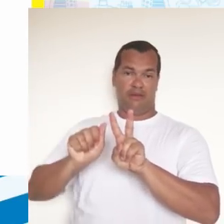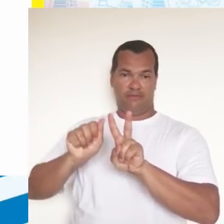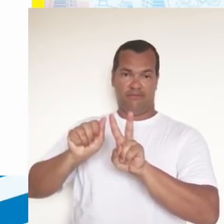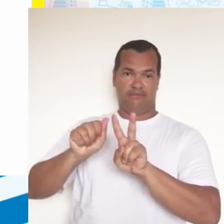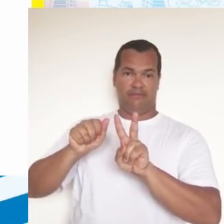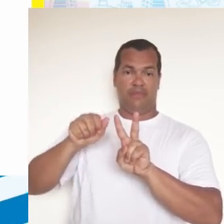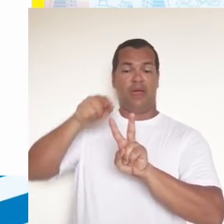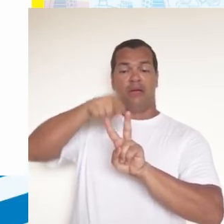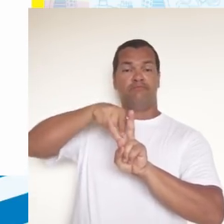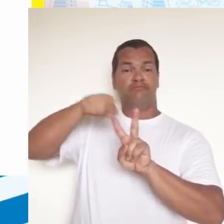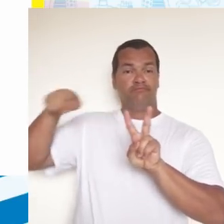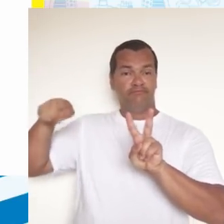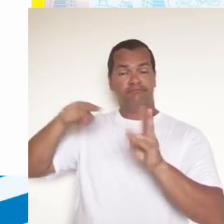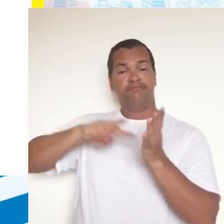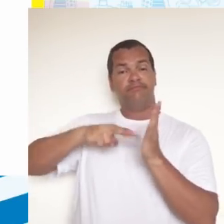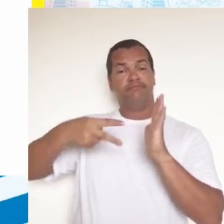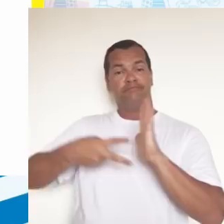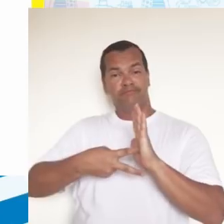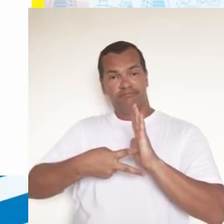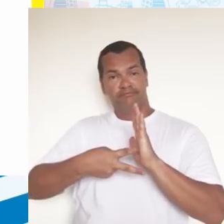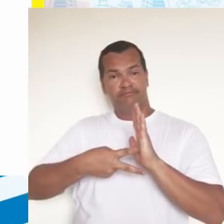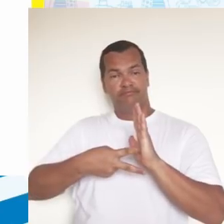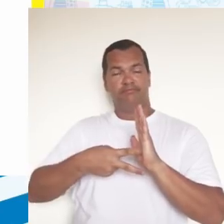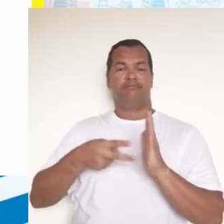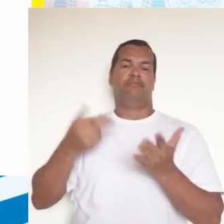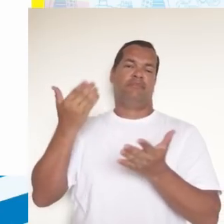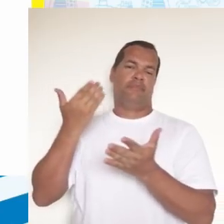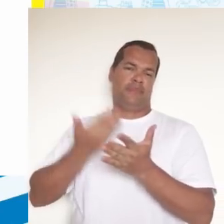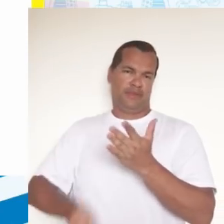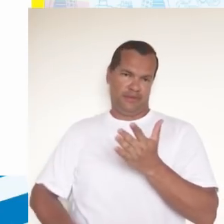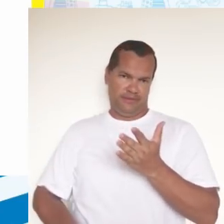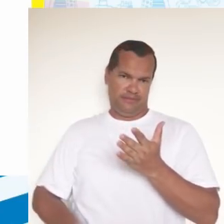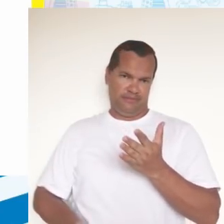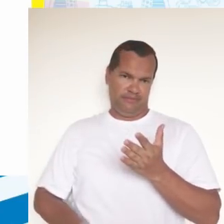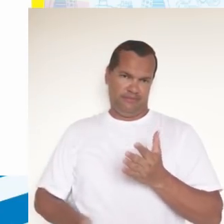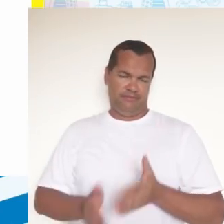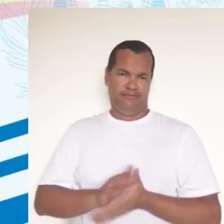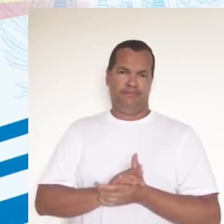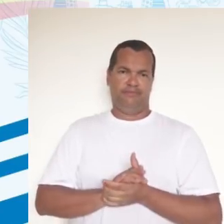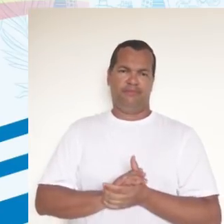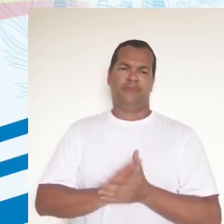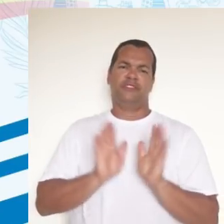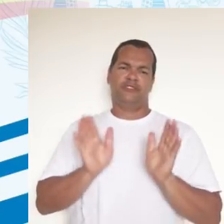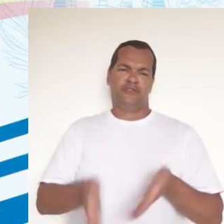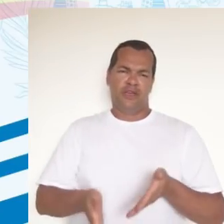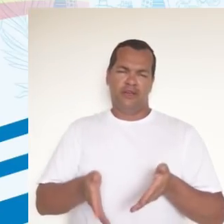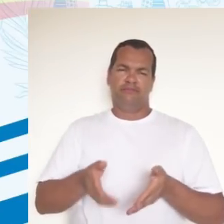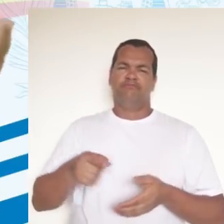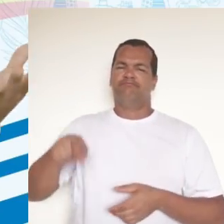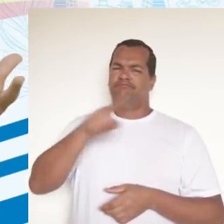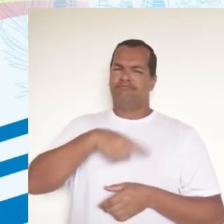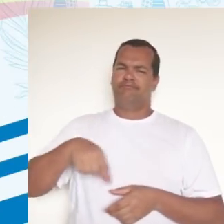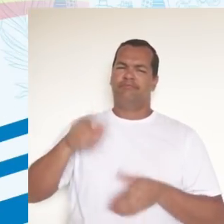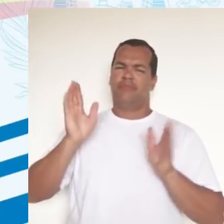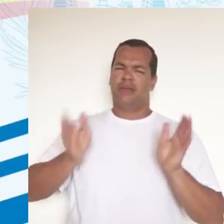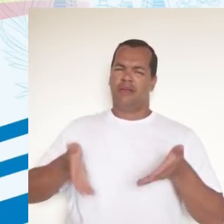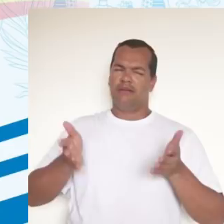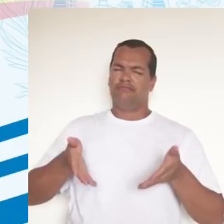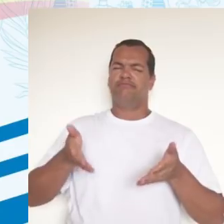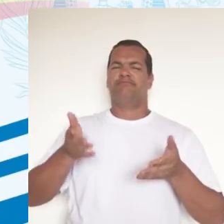operação radiciação significa justamente perder. Como eu lhes havia